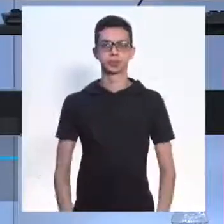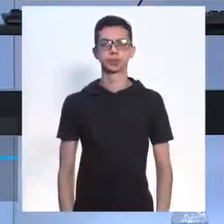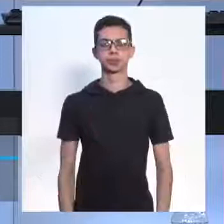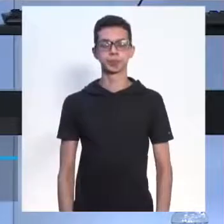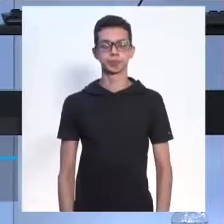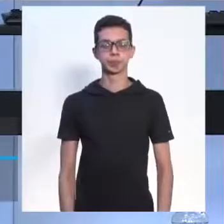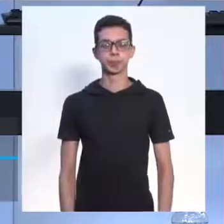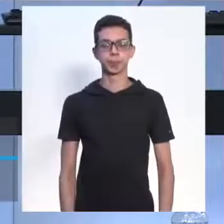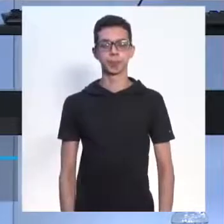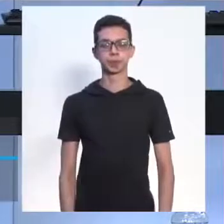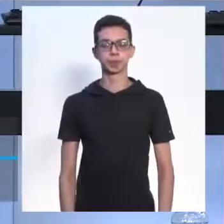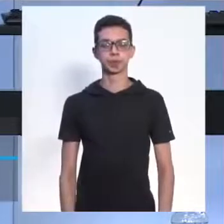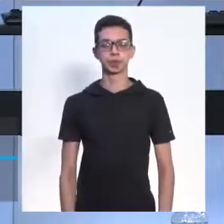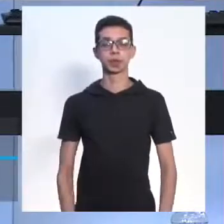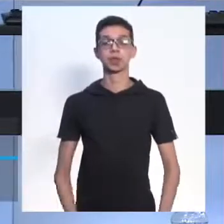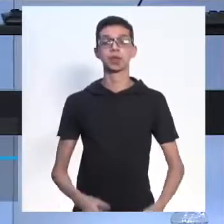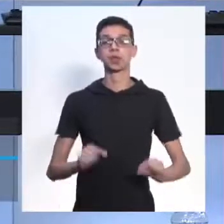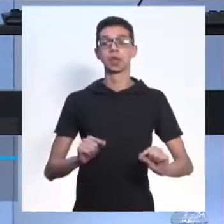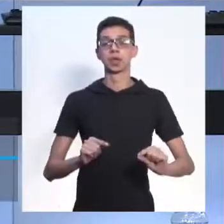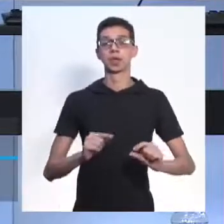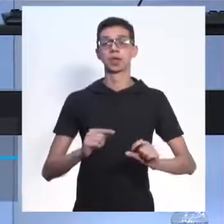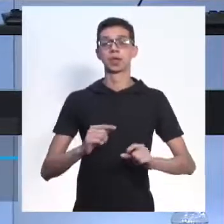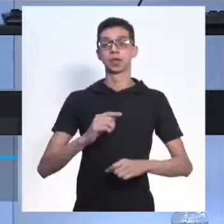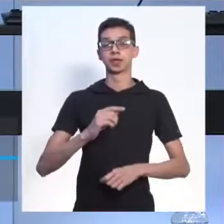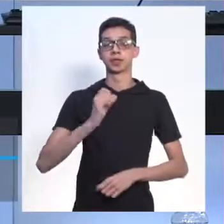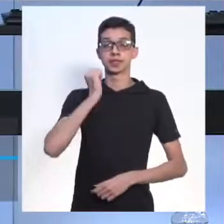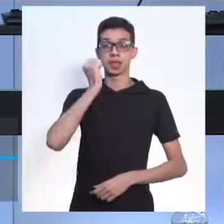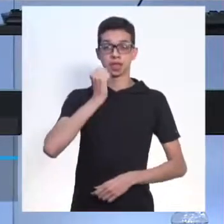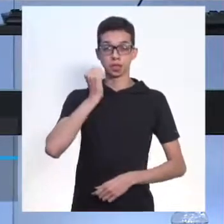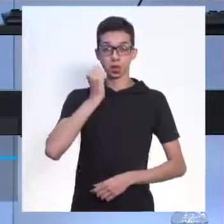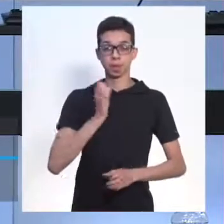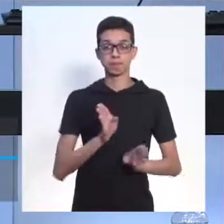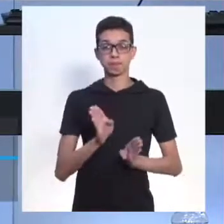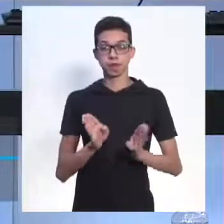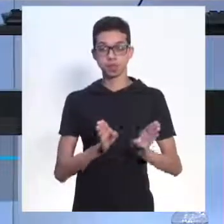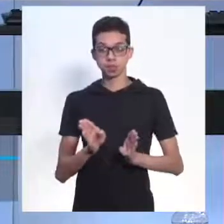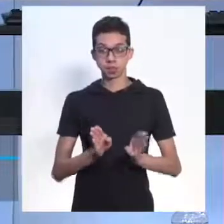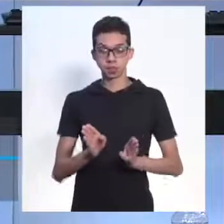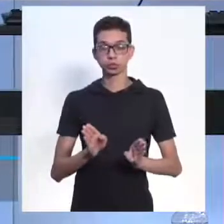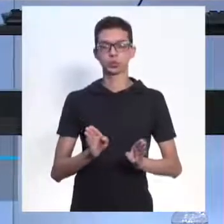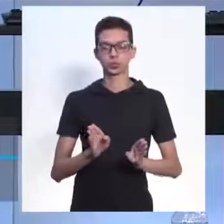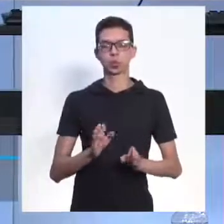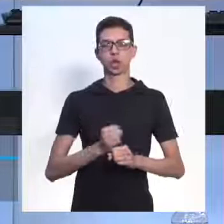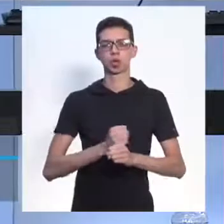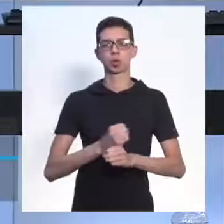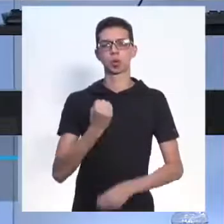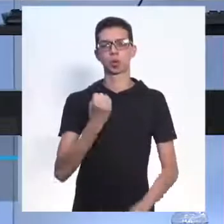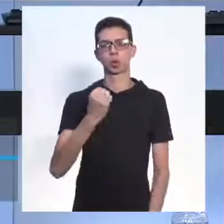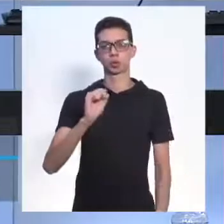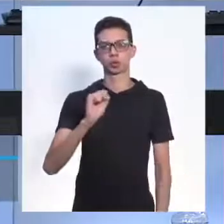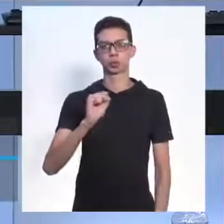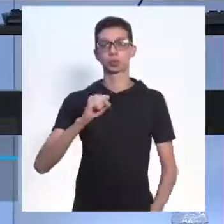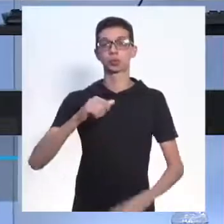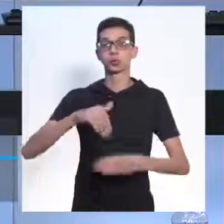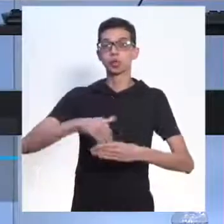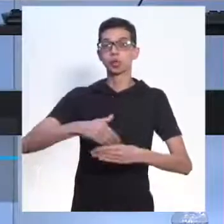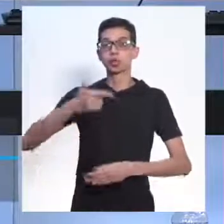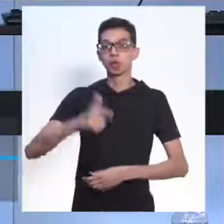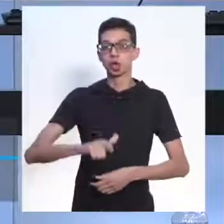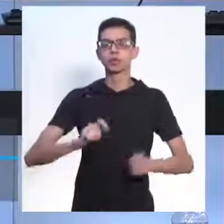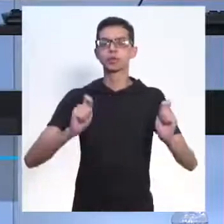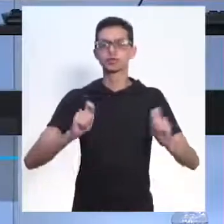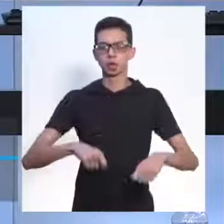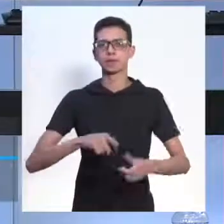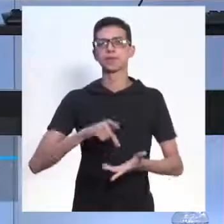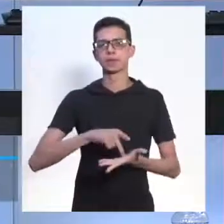partido o Mandato do senador tem duração de oito anos com direito a reeleição é exatamente no nosso sistema